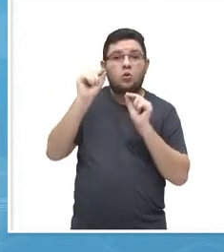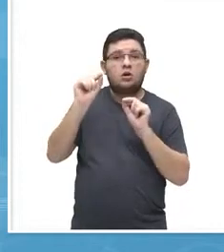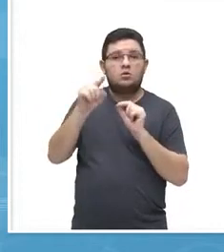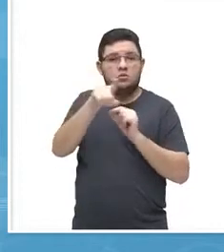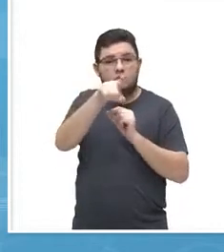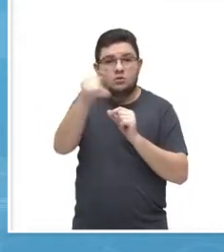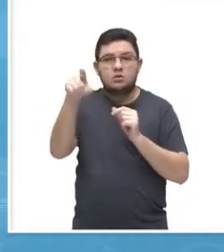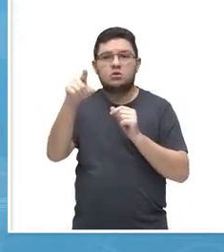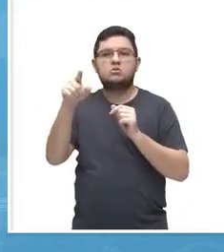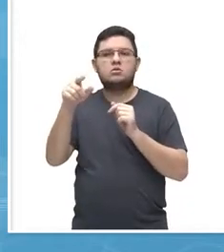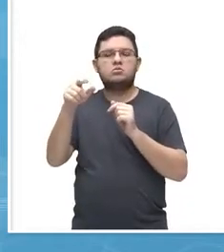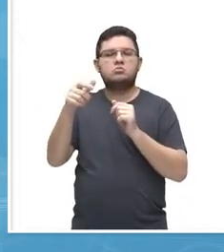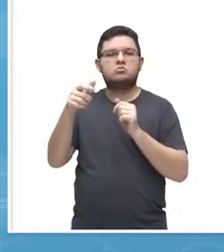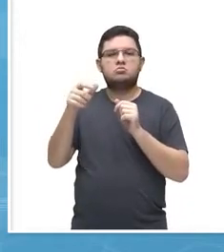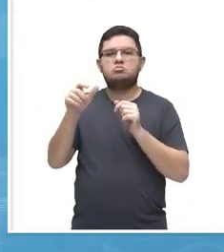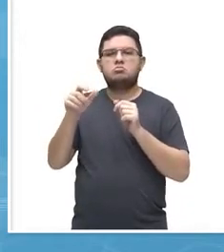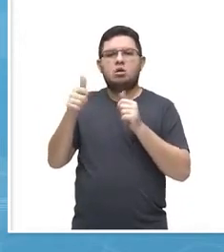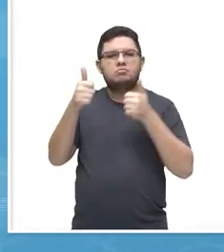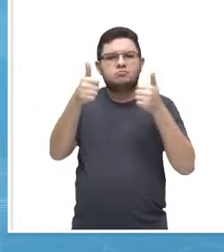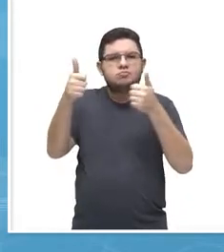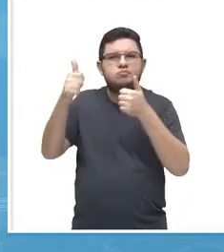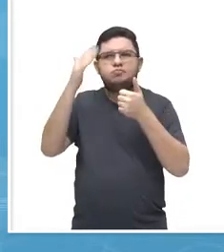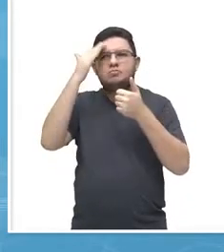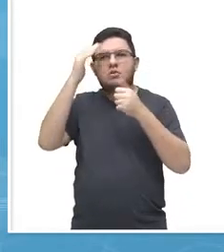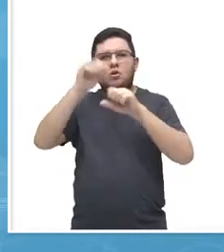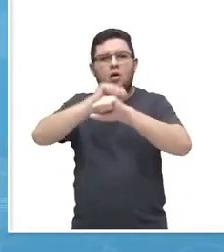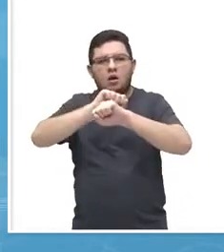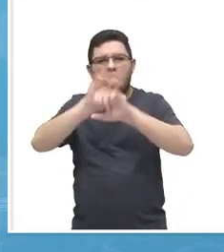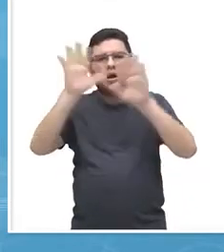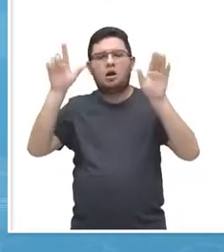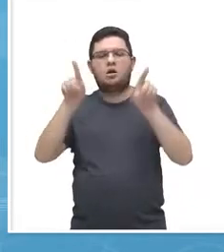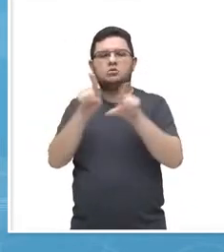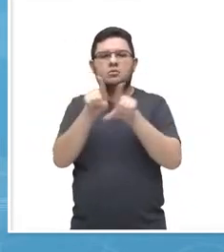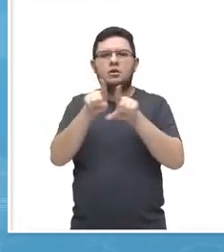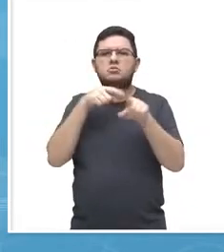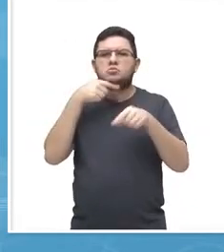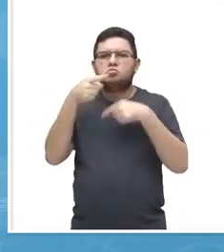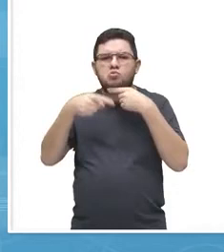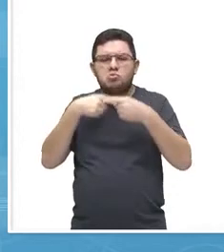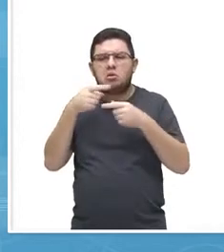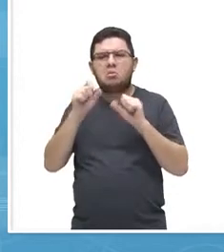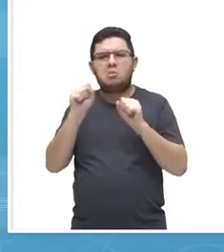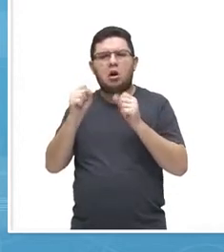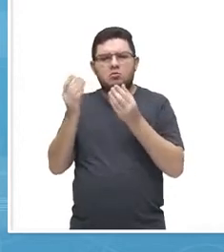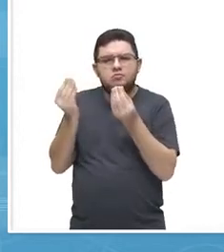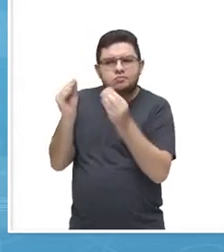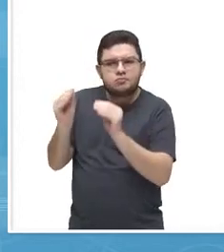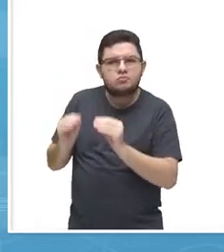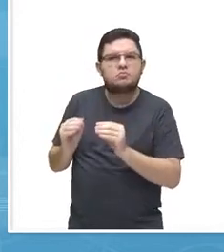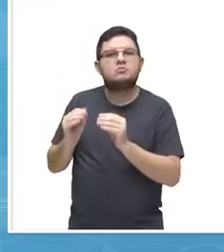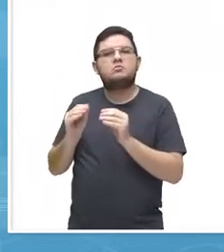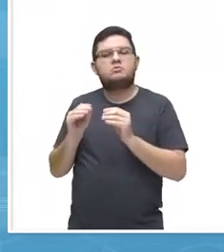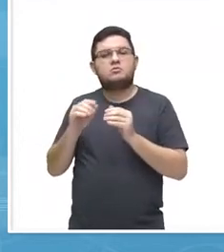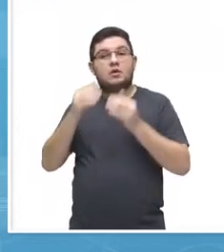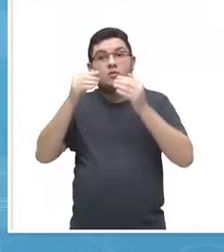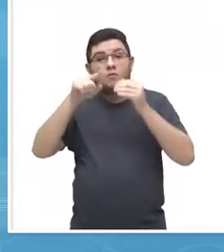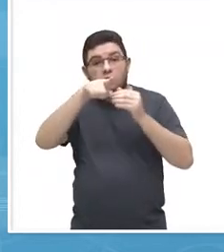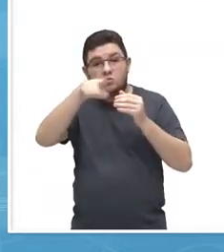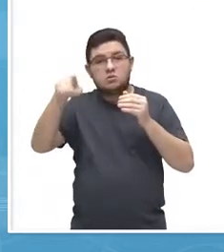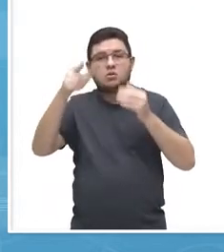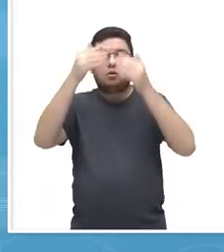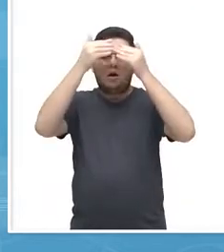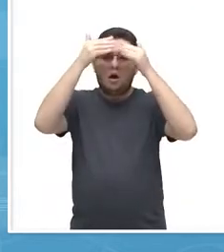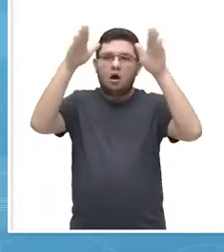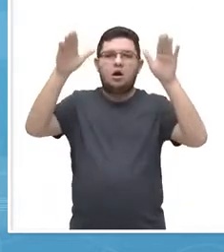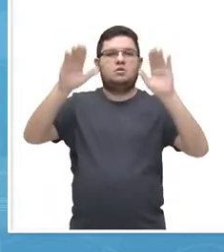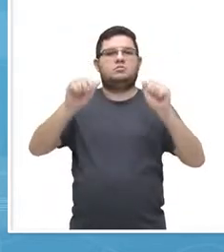bem, se tá tudo ok por aí, certo? E para que vocês possam tirar suas dúvidas também, tá? Vamos dar uma olhada aqui. Eu percebi que